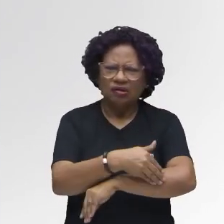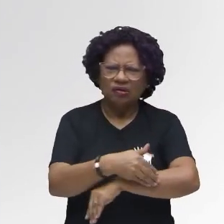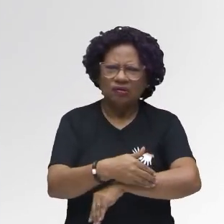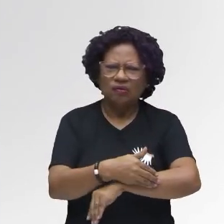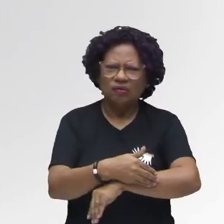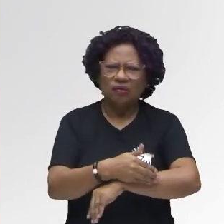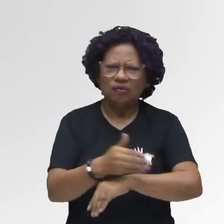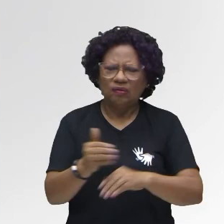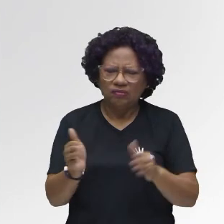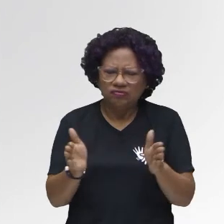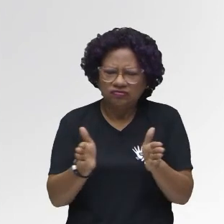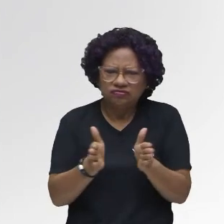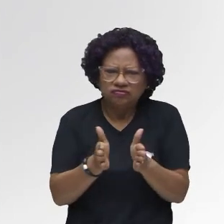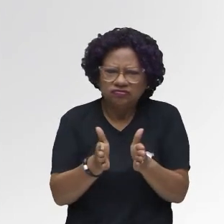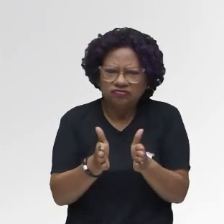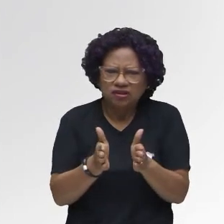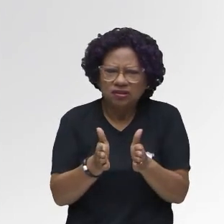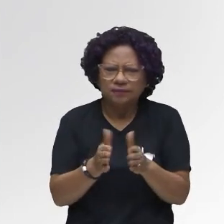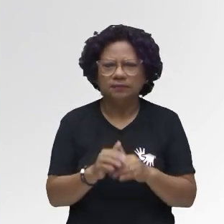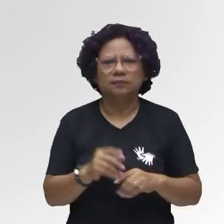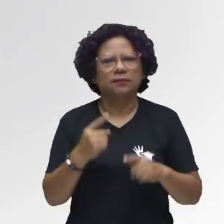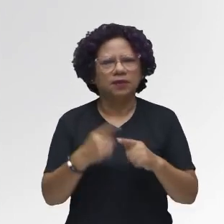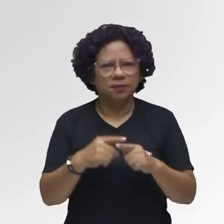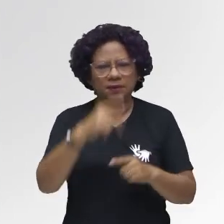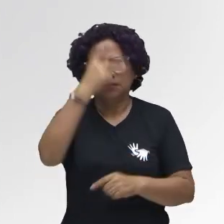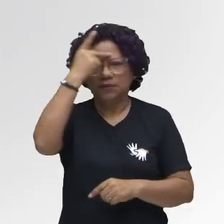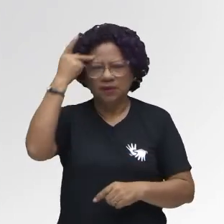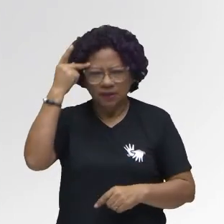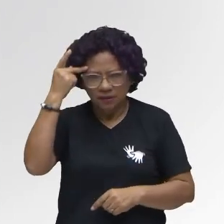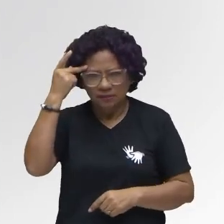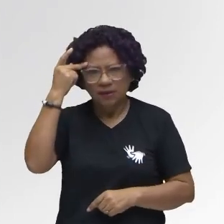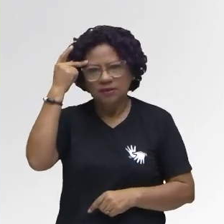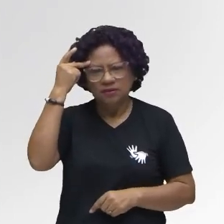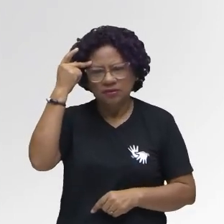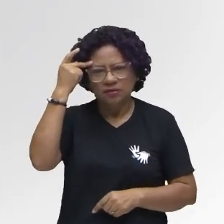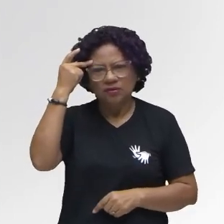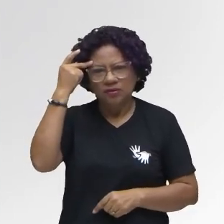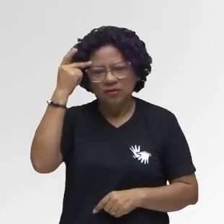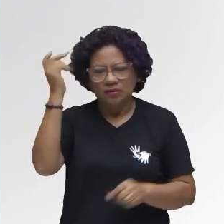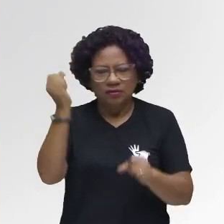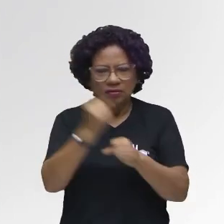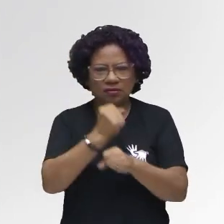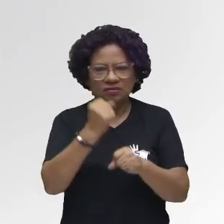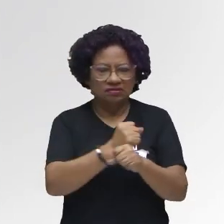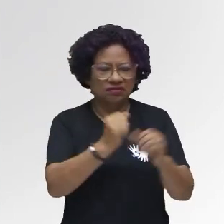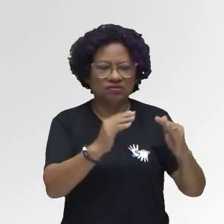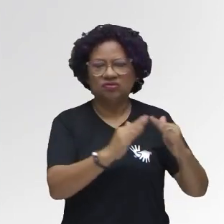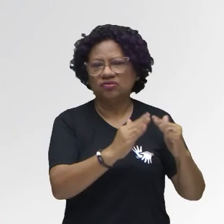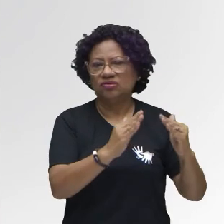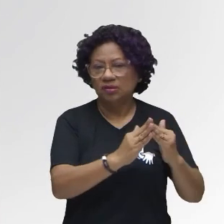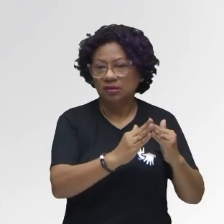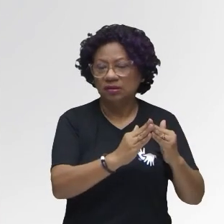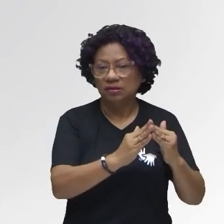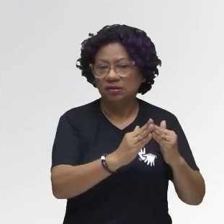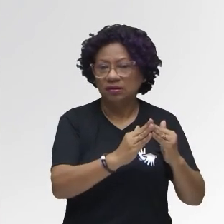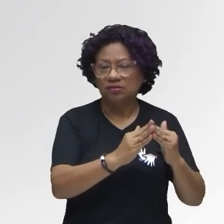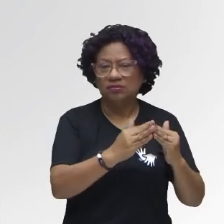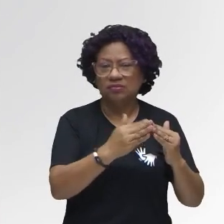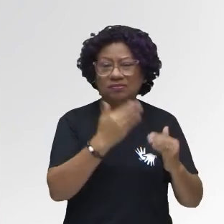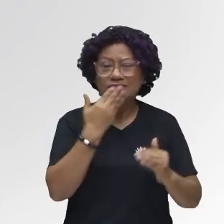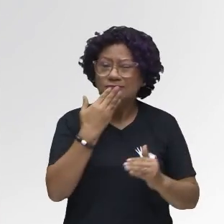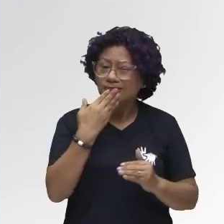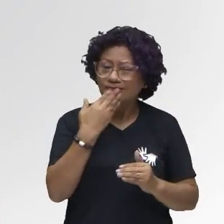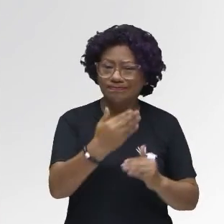desorganização, porque as pessoas vão se estabelecendo nos lugares que elas conseguem comprar. Então, vai faltar lugar